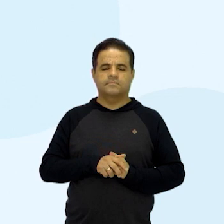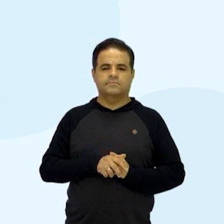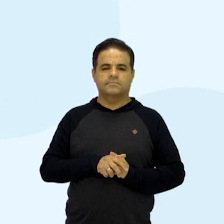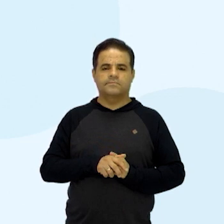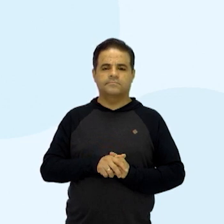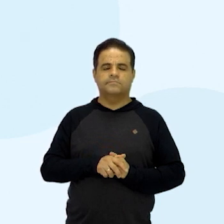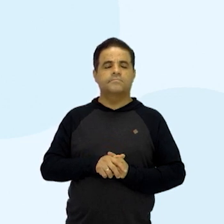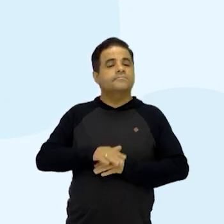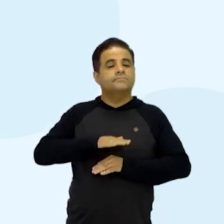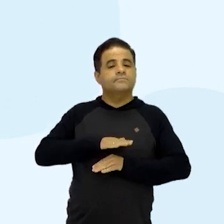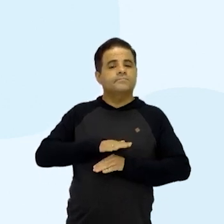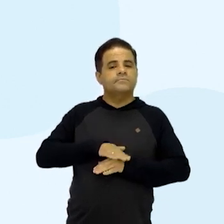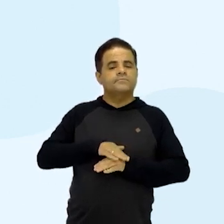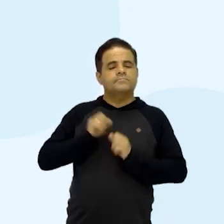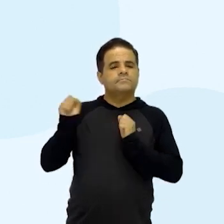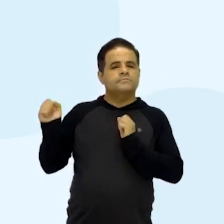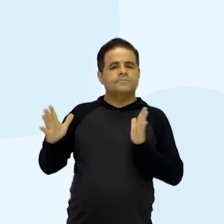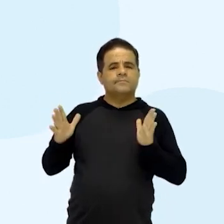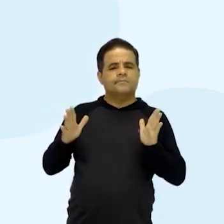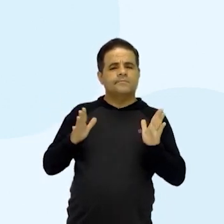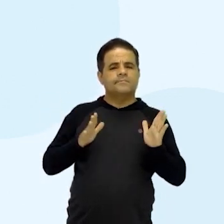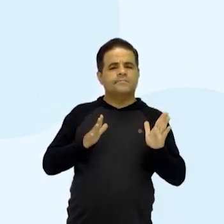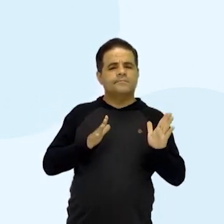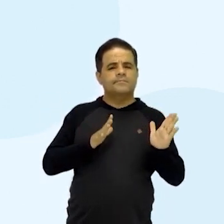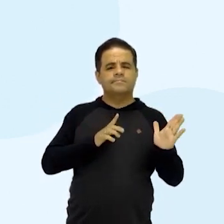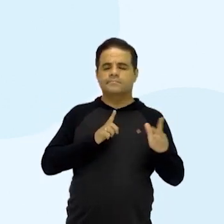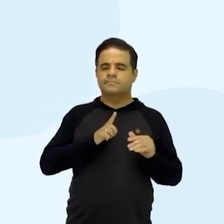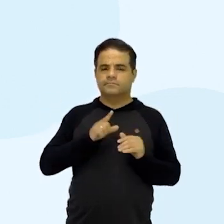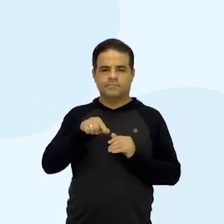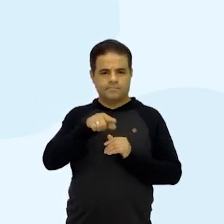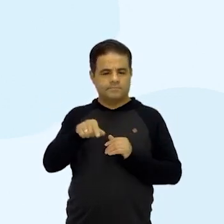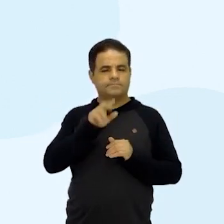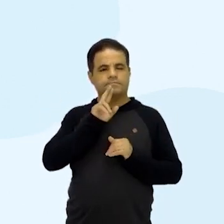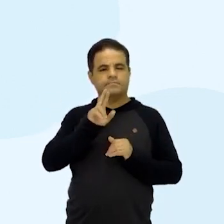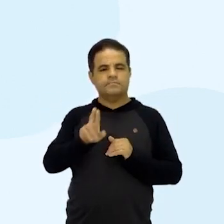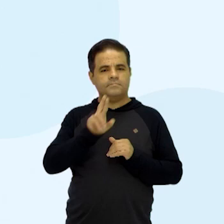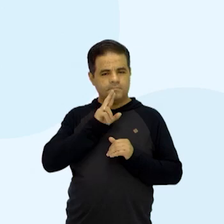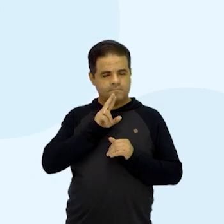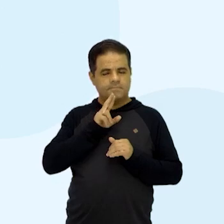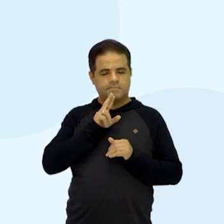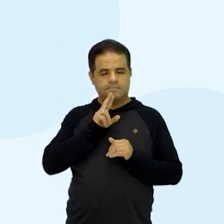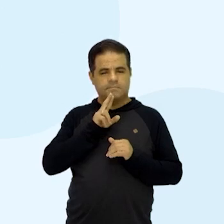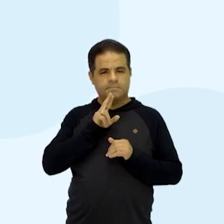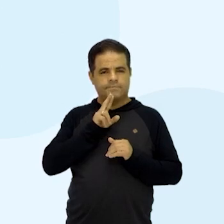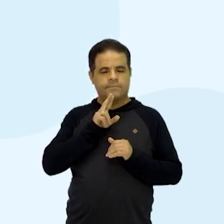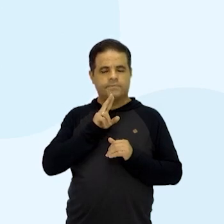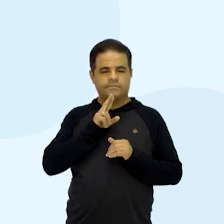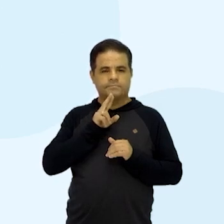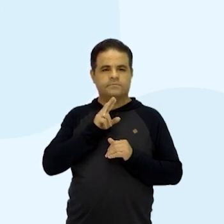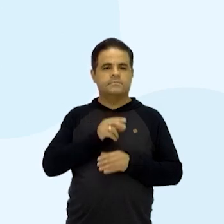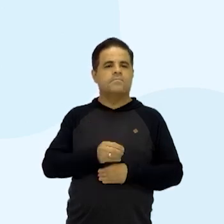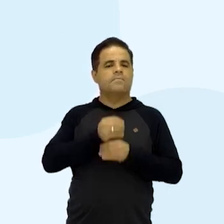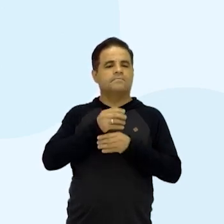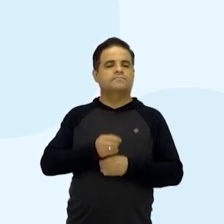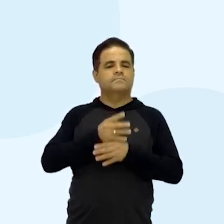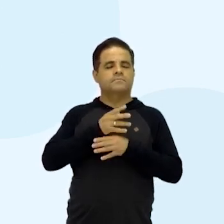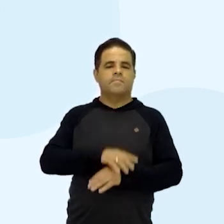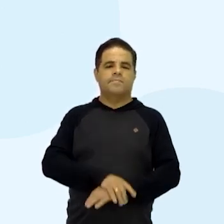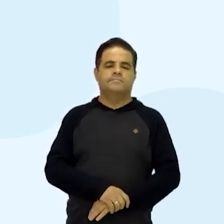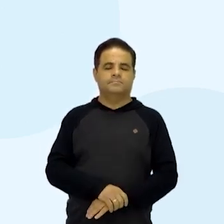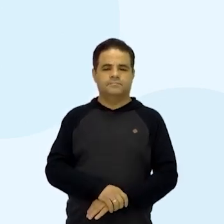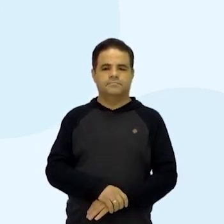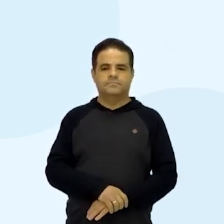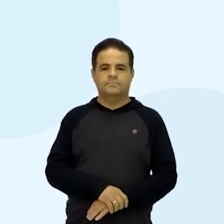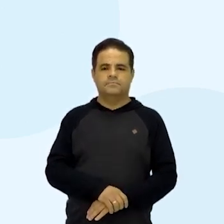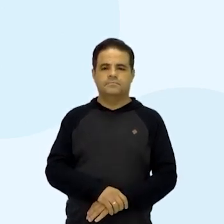Então, o tempo que vai rodar o vídeo é o tempo que vocês têm aí para... Ok, tenho que desmarcar a minha caneta aqui, sorry.